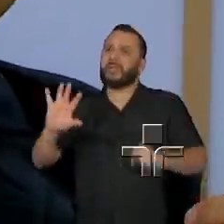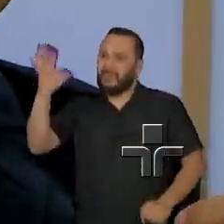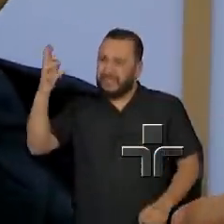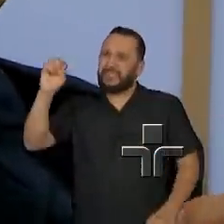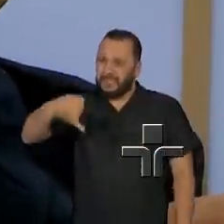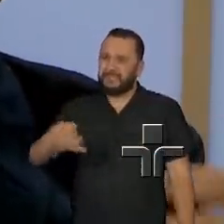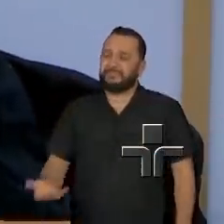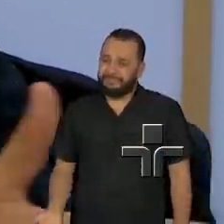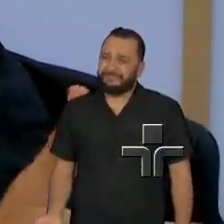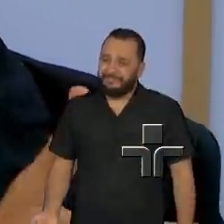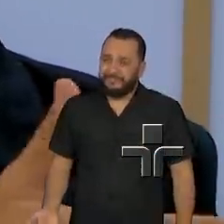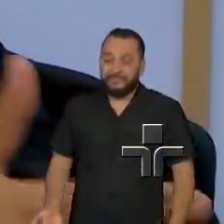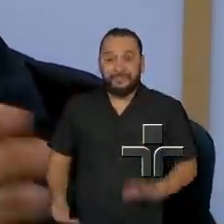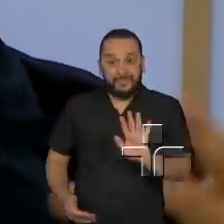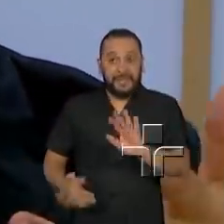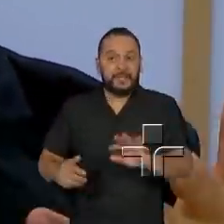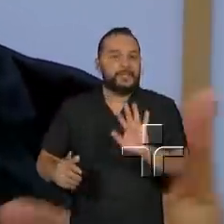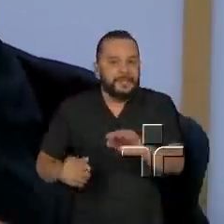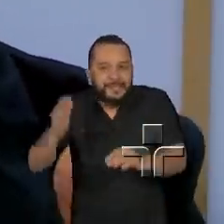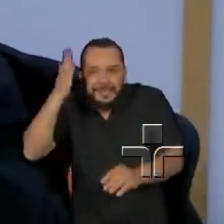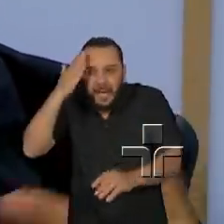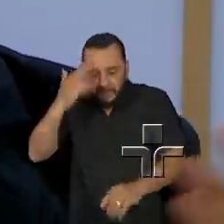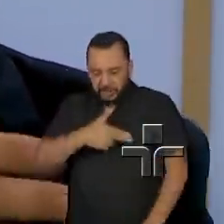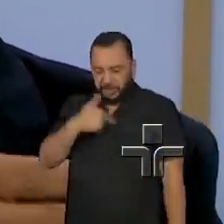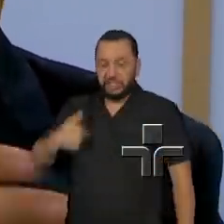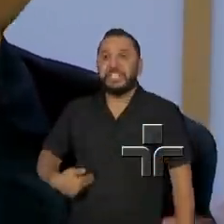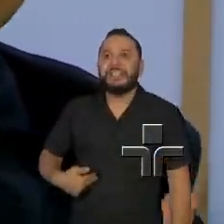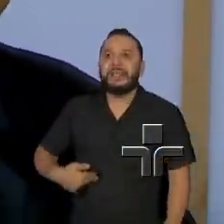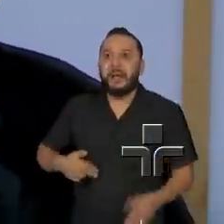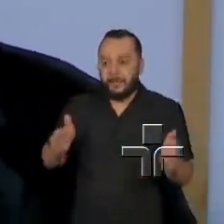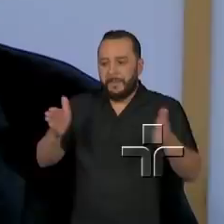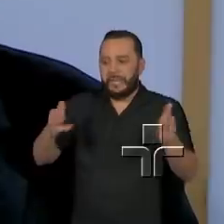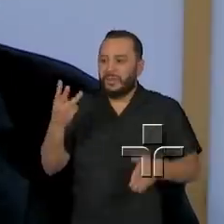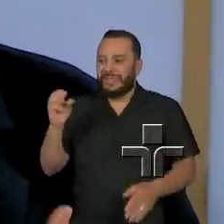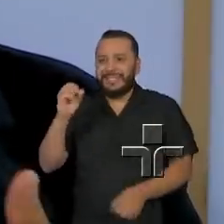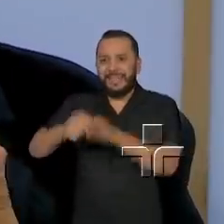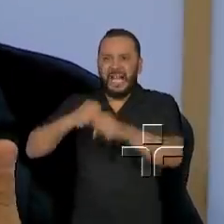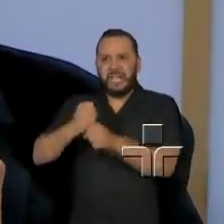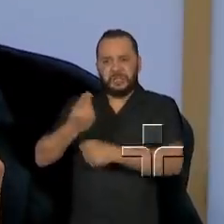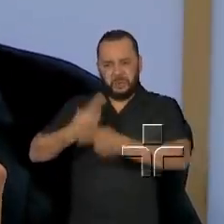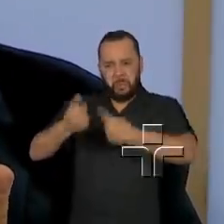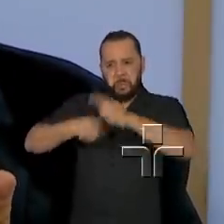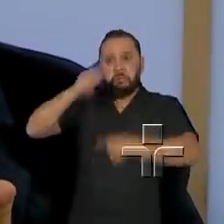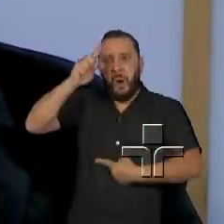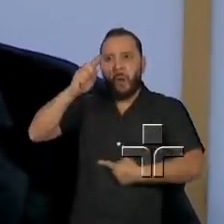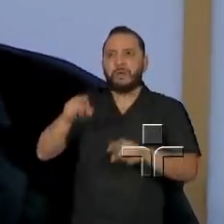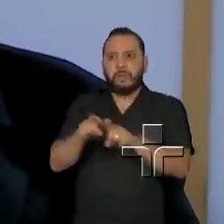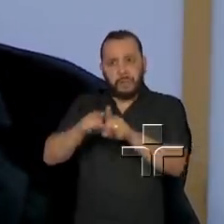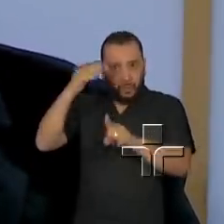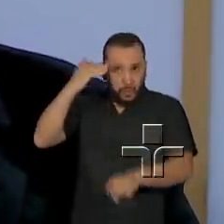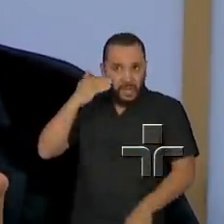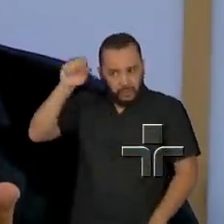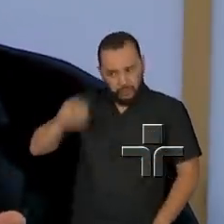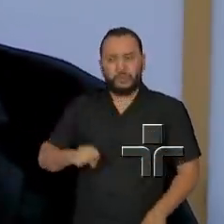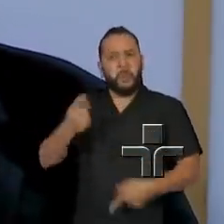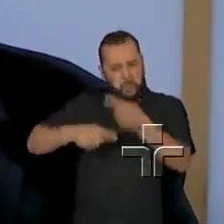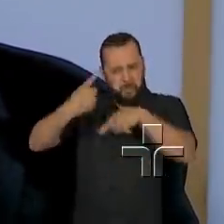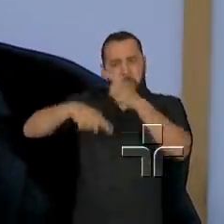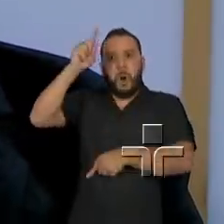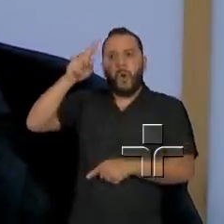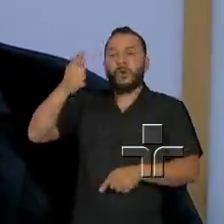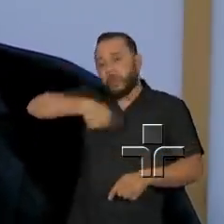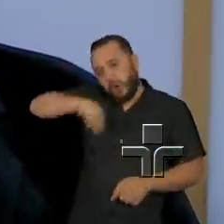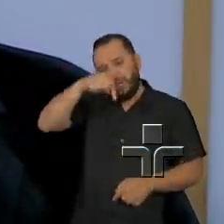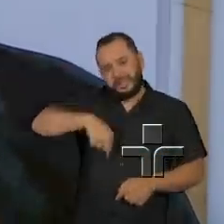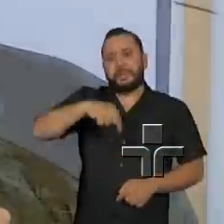lado, em 30 anos a China saiu de onde estava e está agora. A Coreia do Sul também fez esse trabalho. Então, o que eu entendo é que a gente precisa acordar.